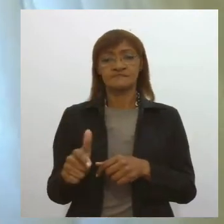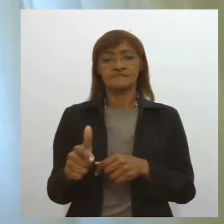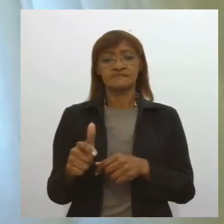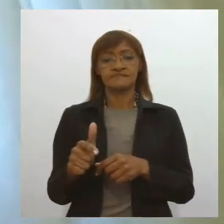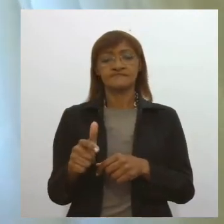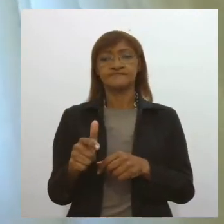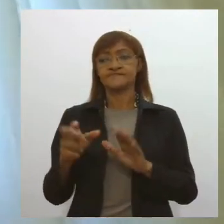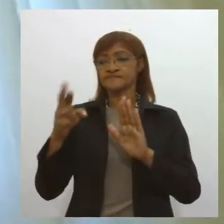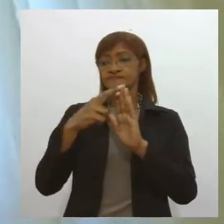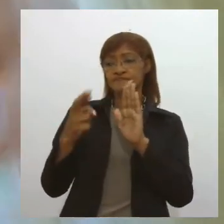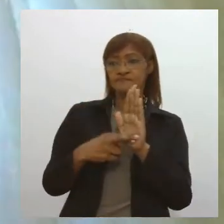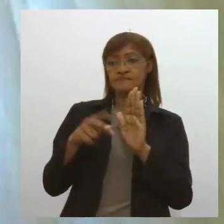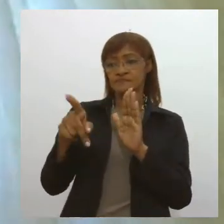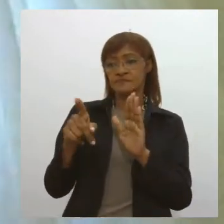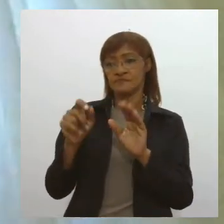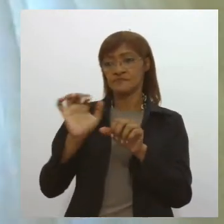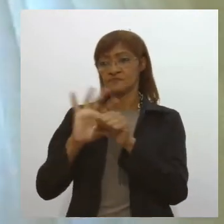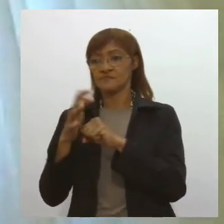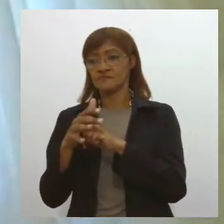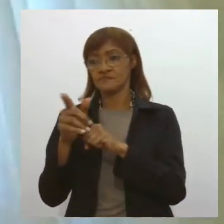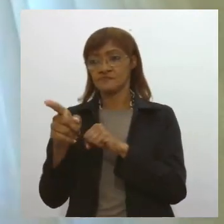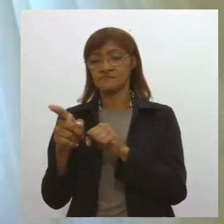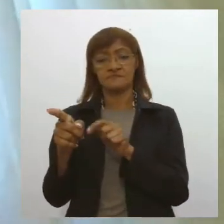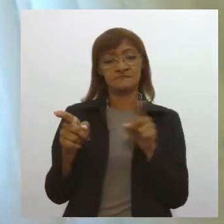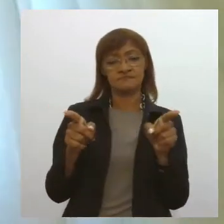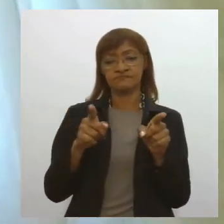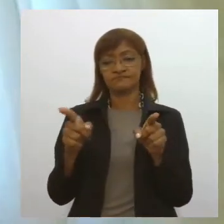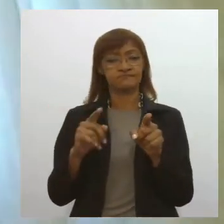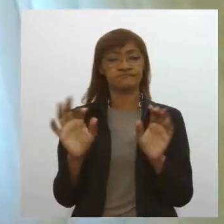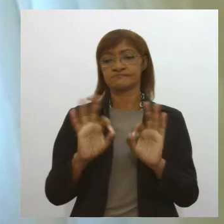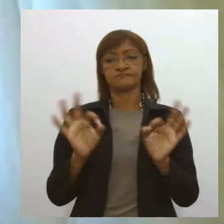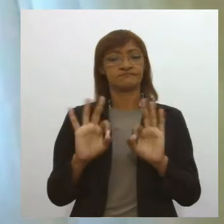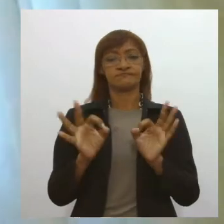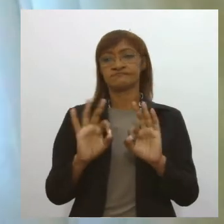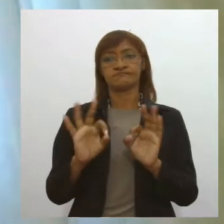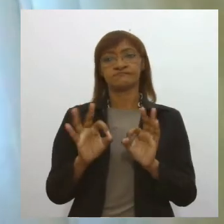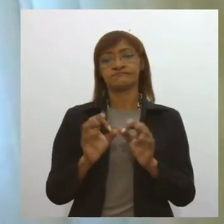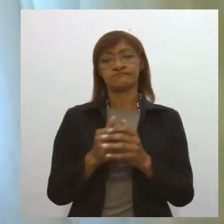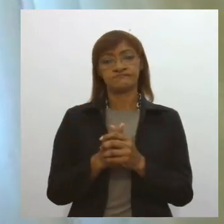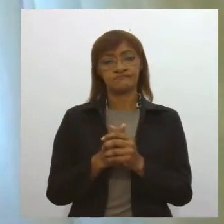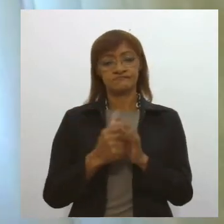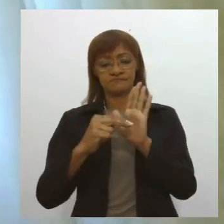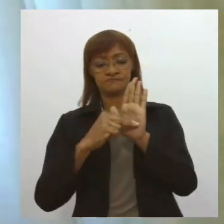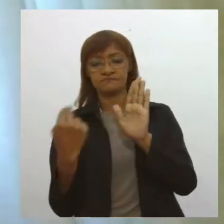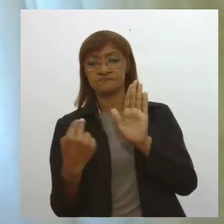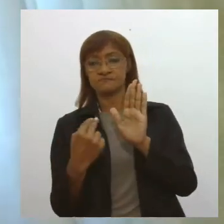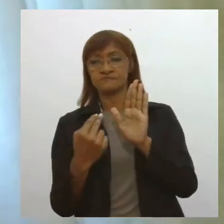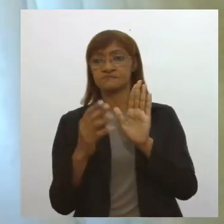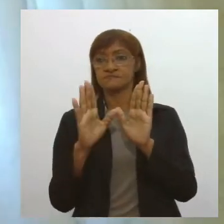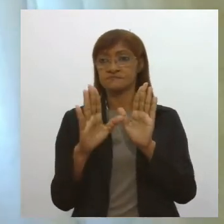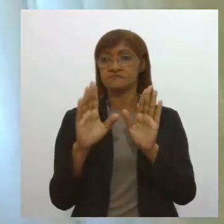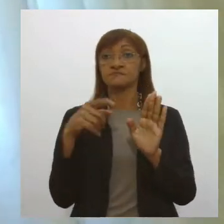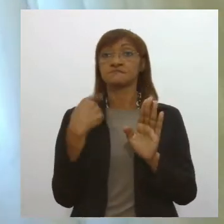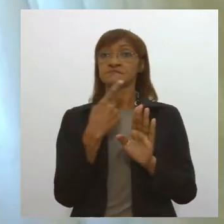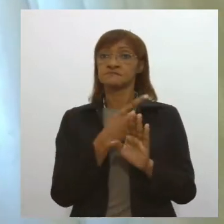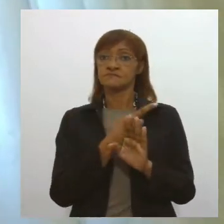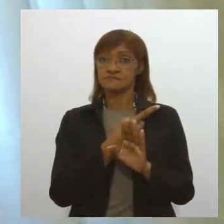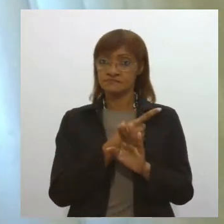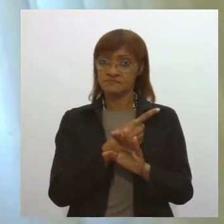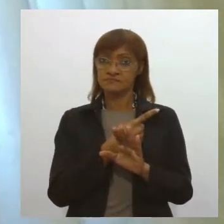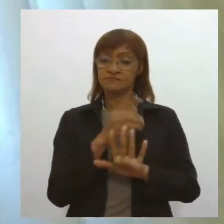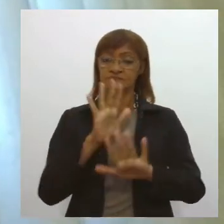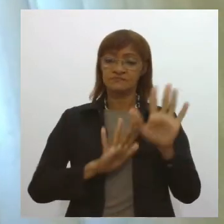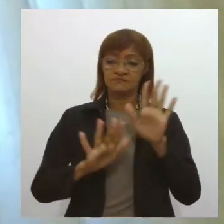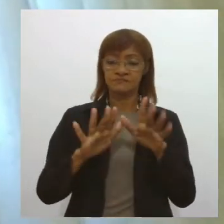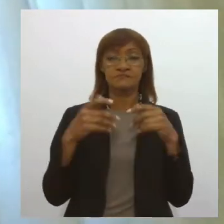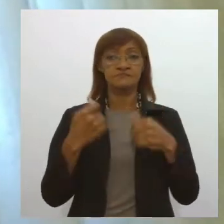Não tem nenhuma regra, não. Você tem Covid, tem que ser cesárea, entendeu? O que a gente tem que ter cuidado, na realidade,